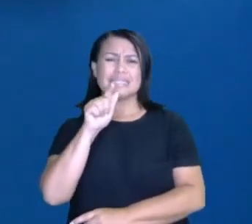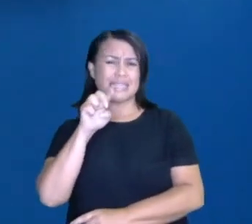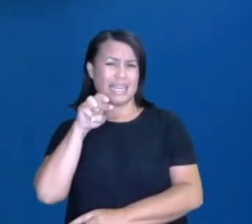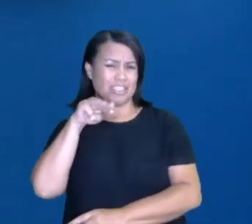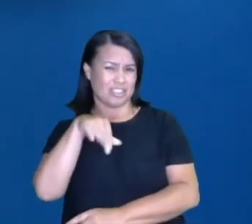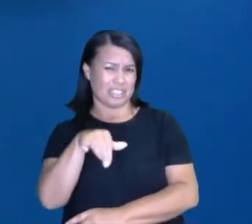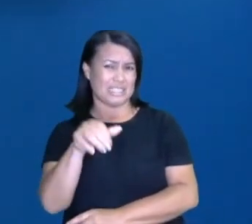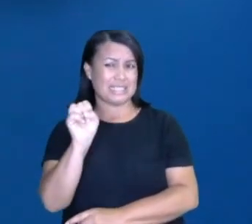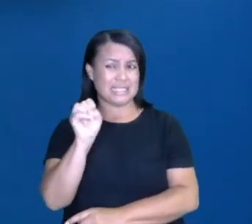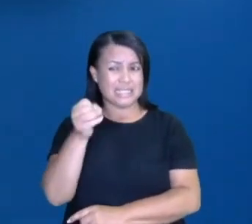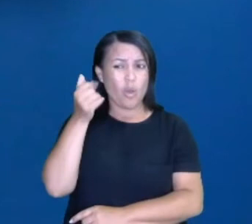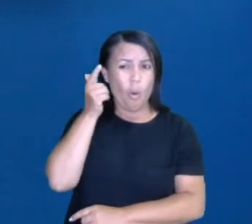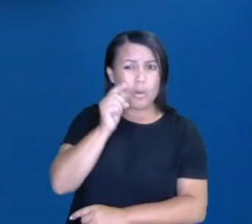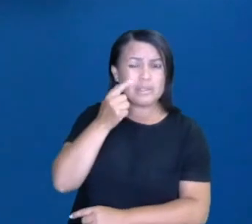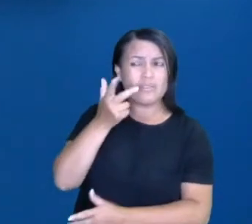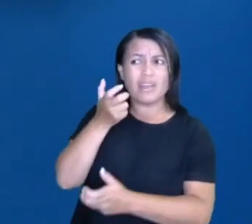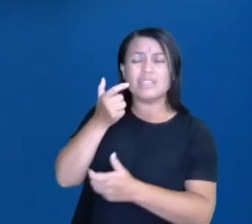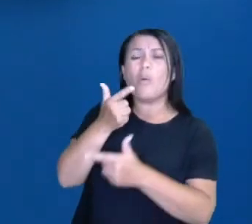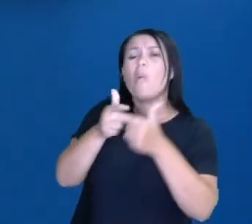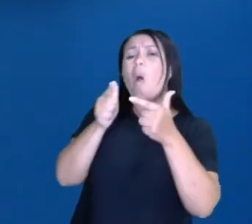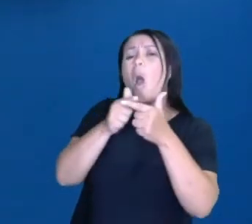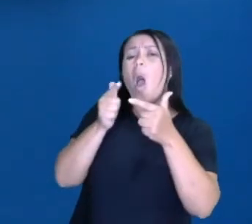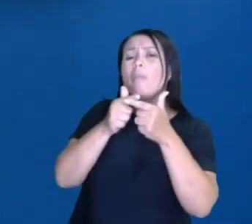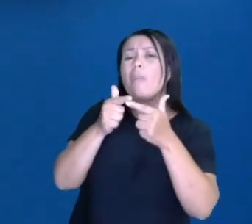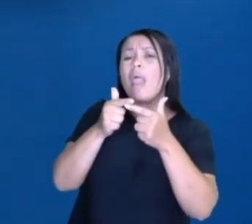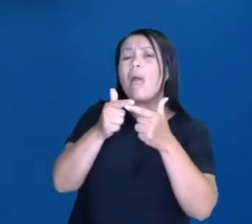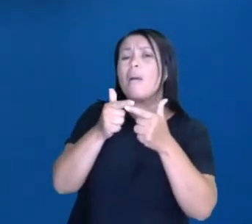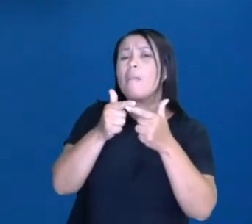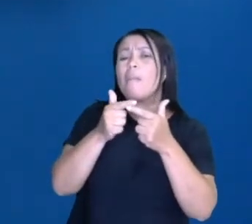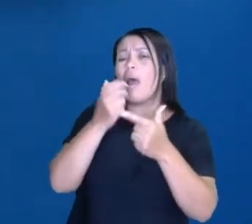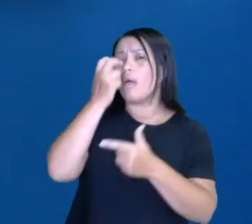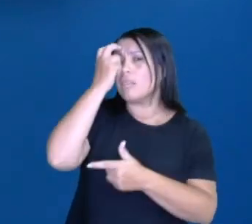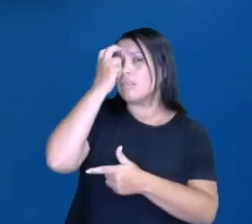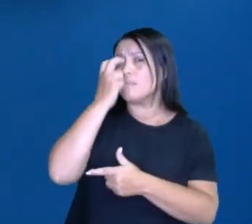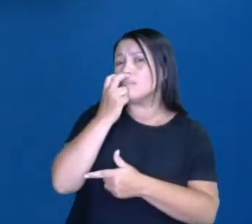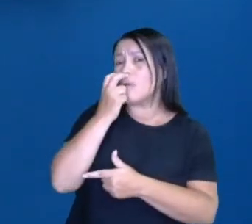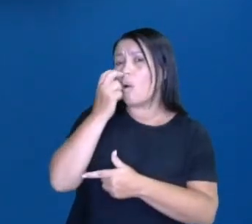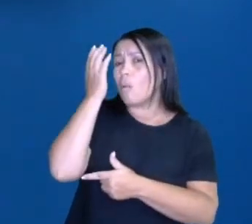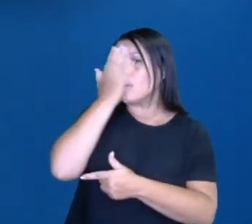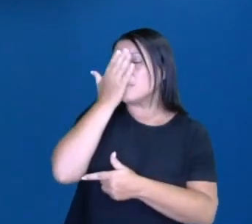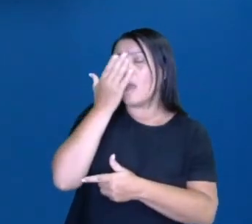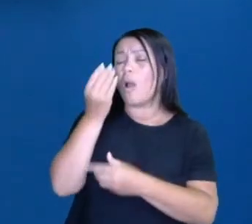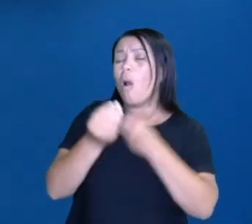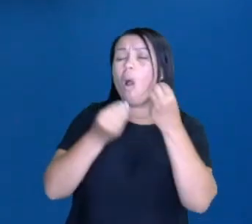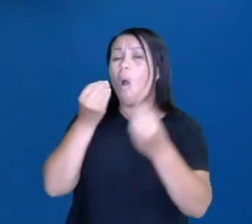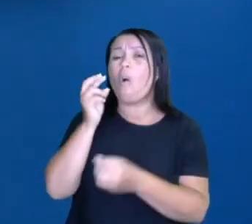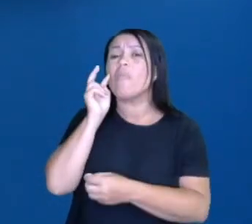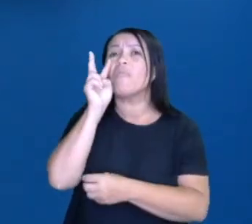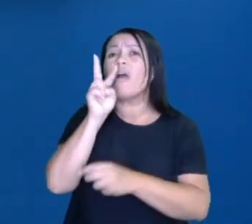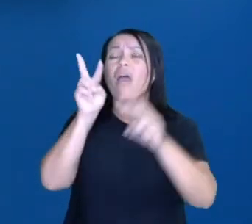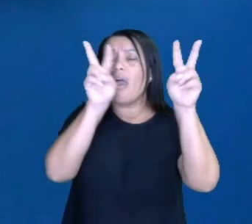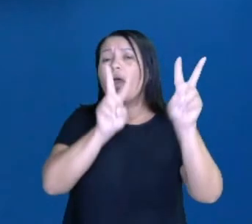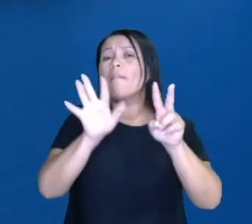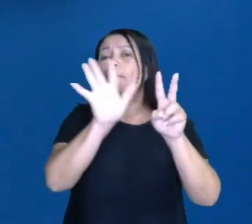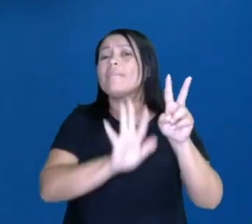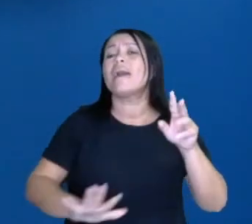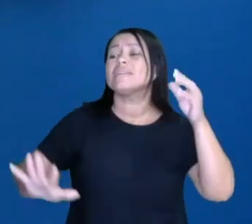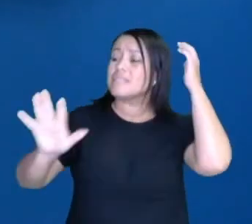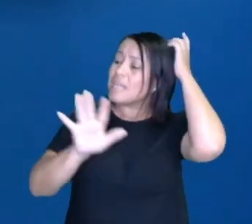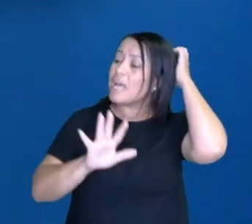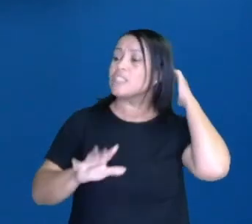ver, e quem tem problema de visão ou tem deficiência visual não consegue ver, não